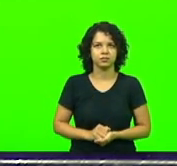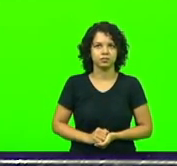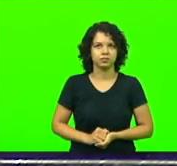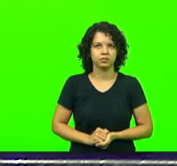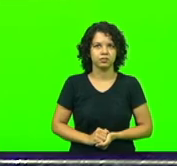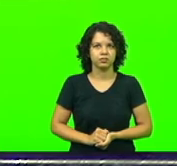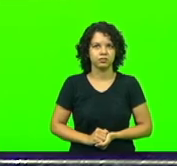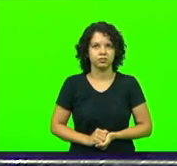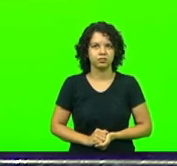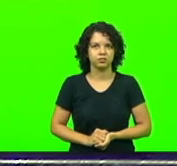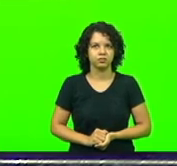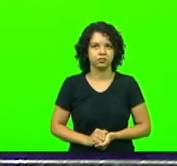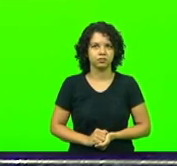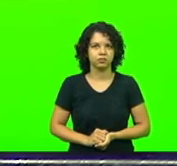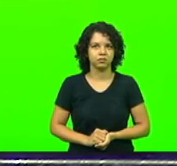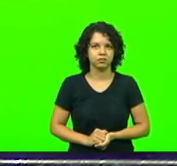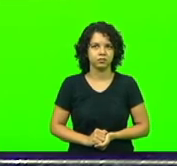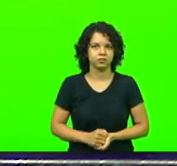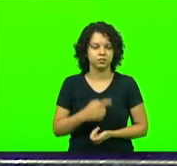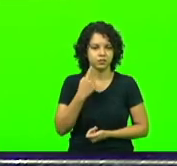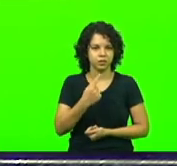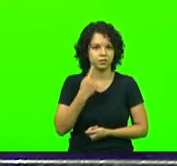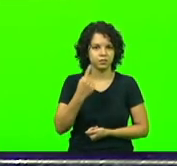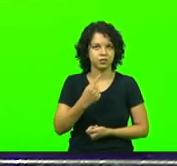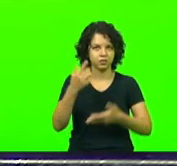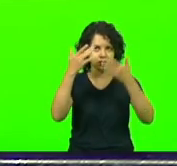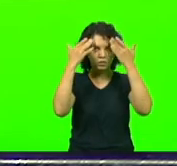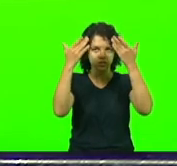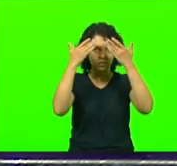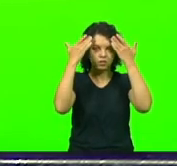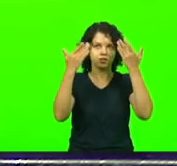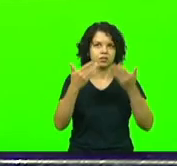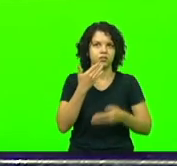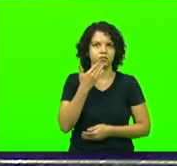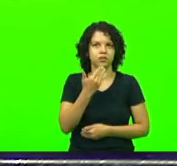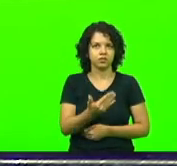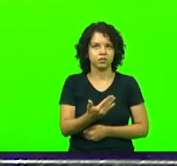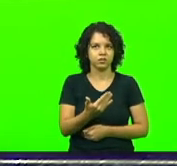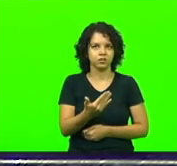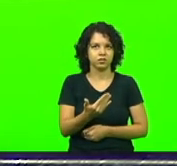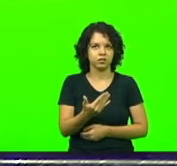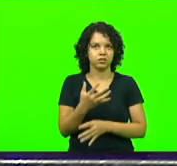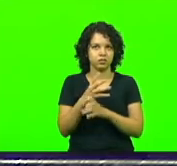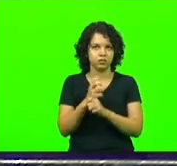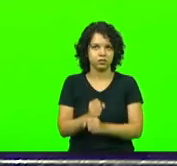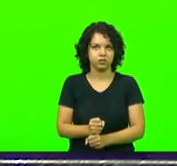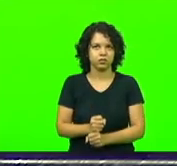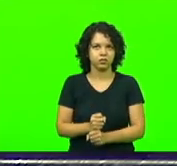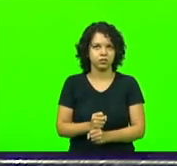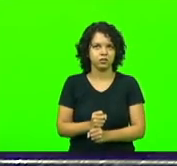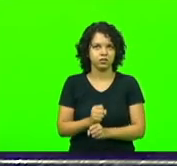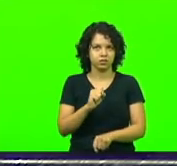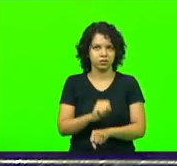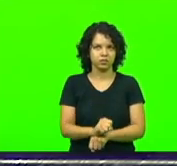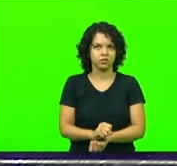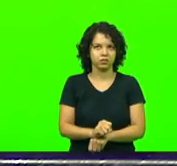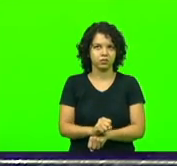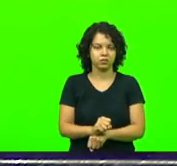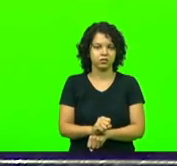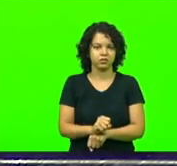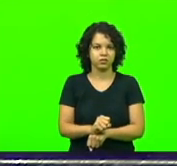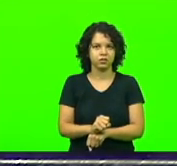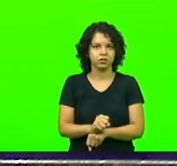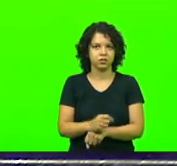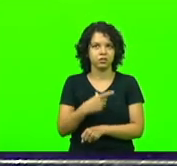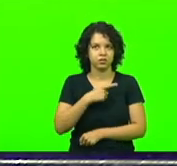O Vossa Excelência, deputado Zé Milton, solicita, então, temos que interromper a sessão? Eu tenho uma questão